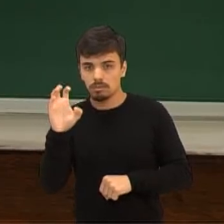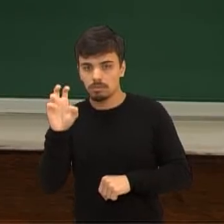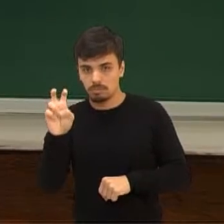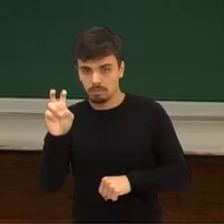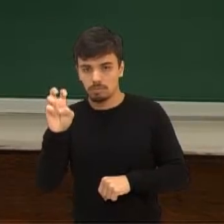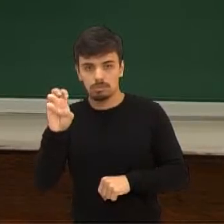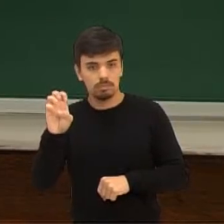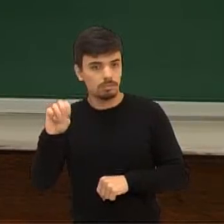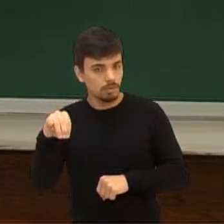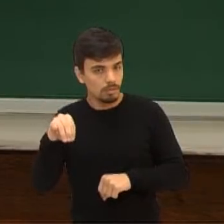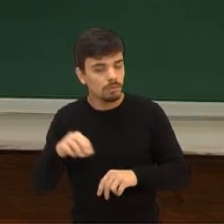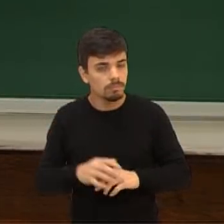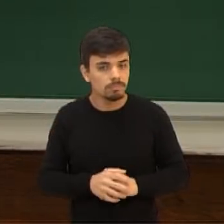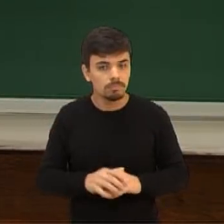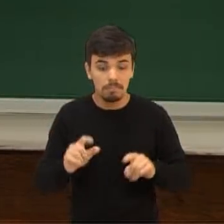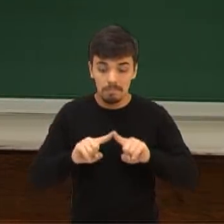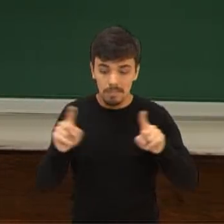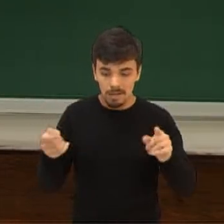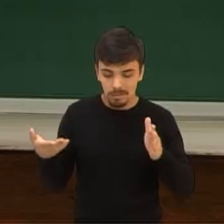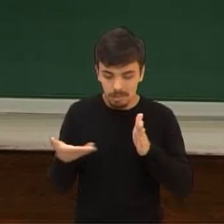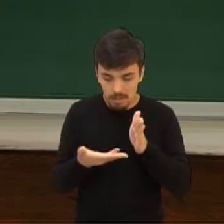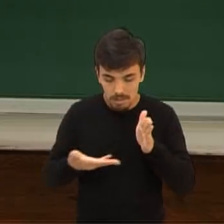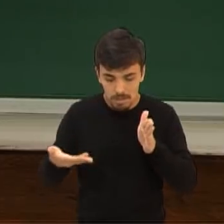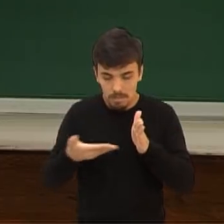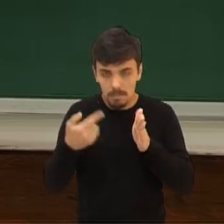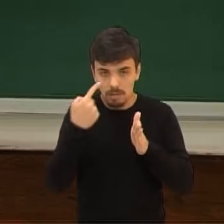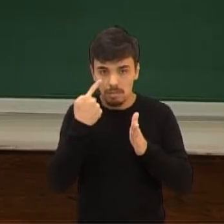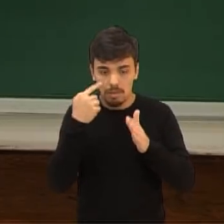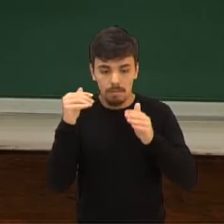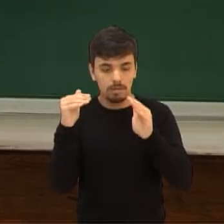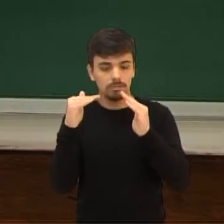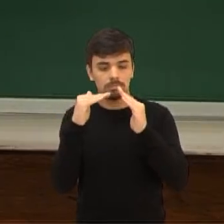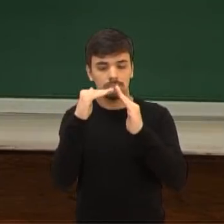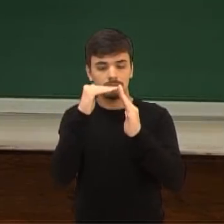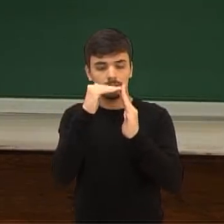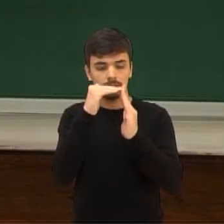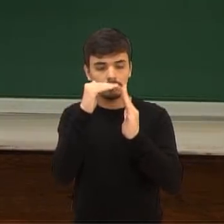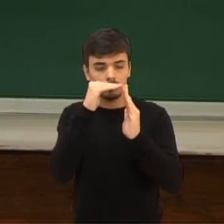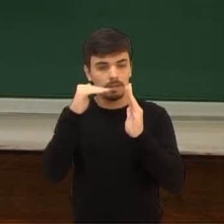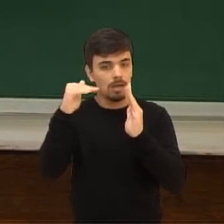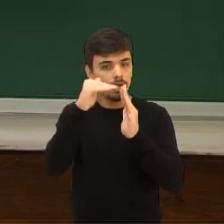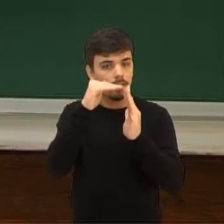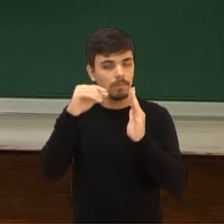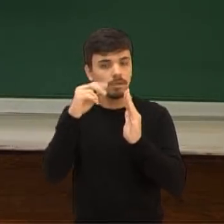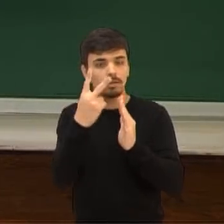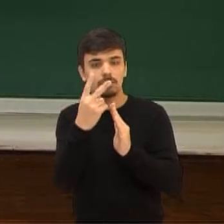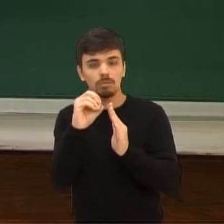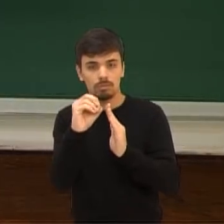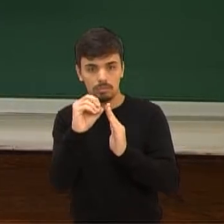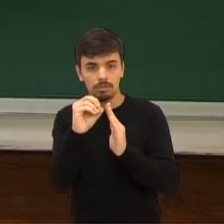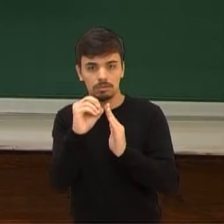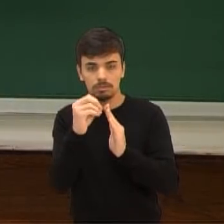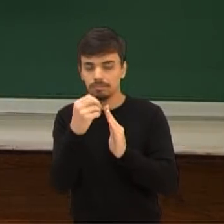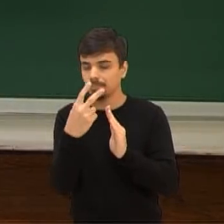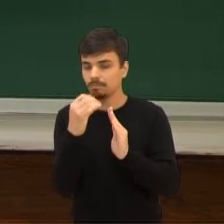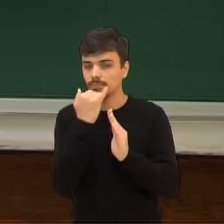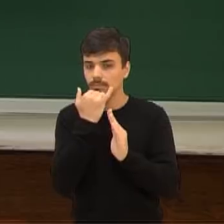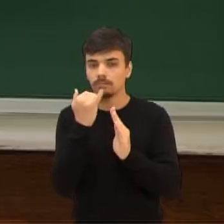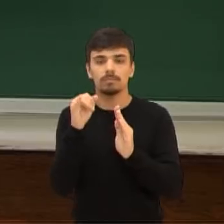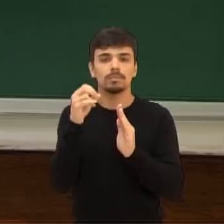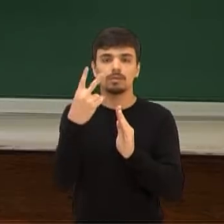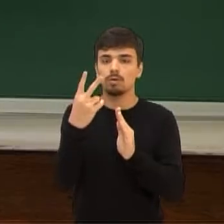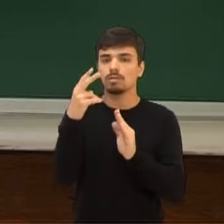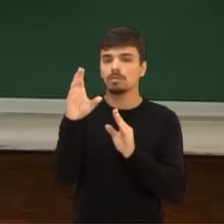5. Porém, a base aqui em cima vai medir 2 centímetros cada lado.